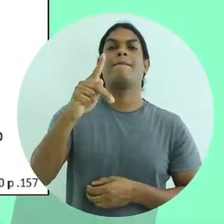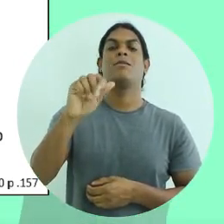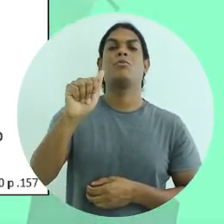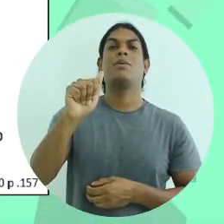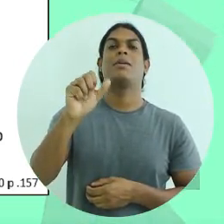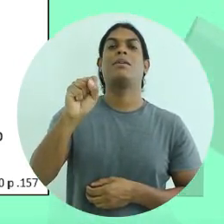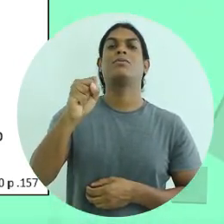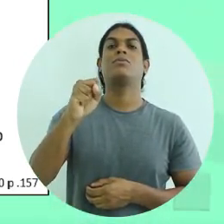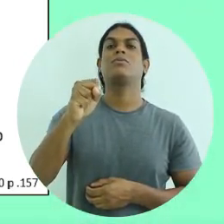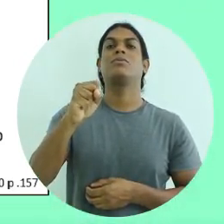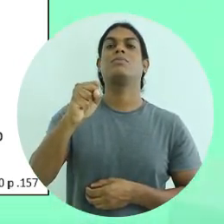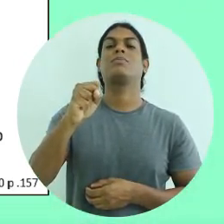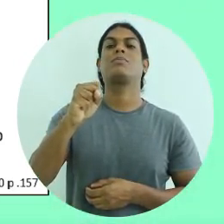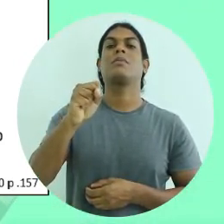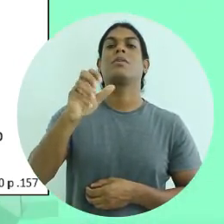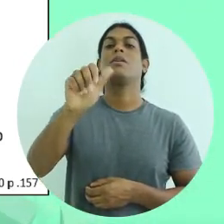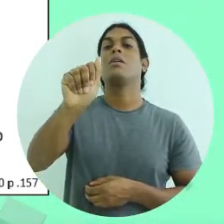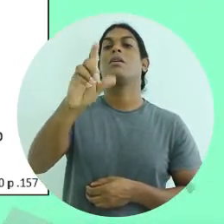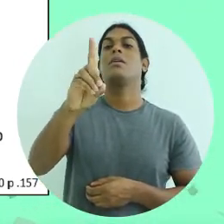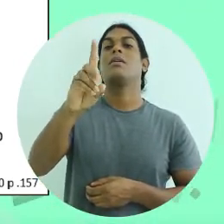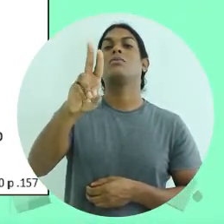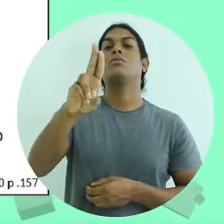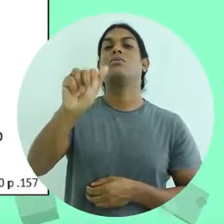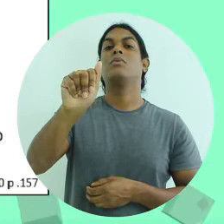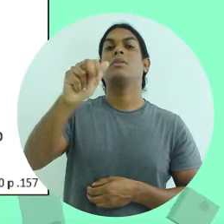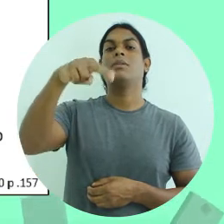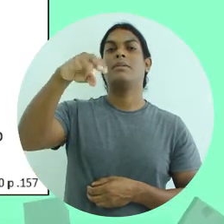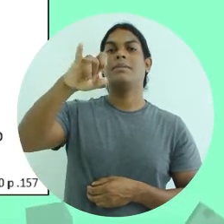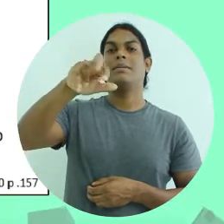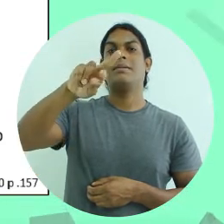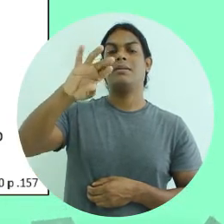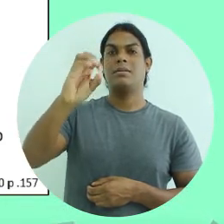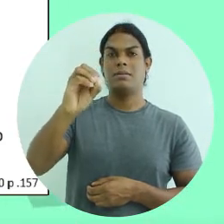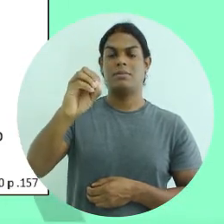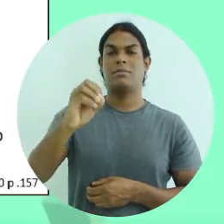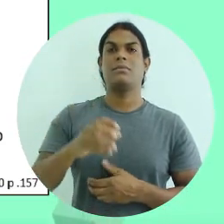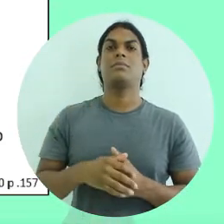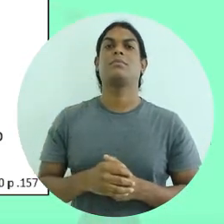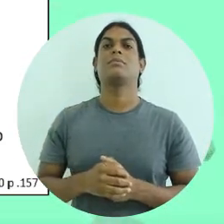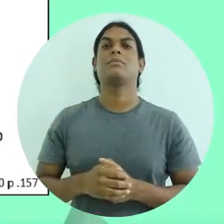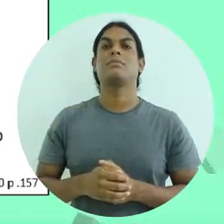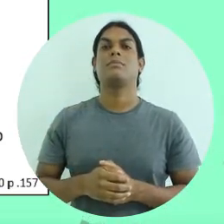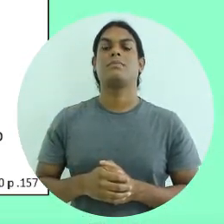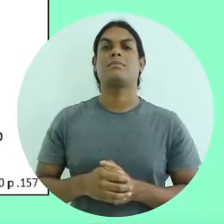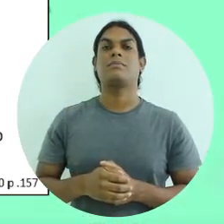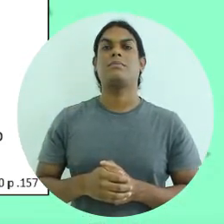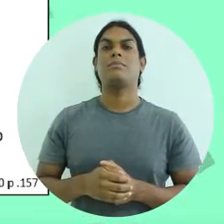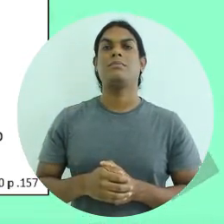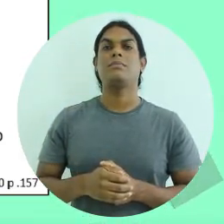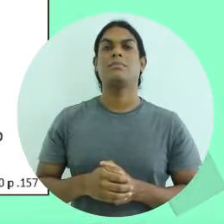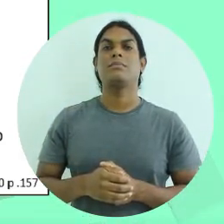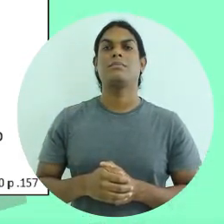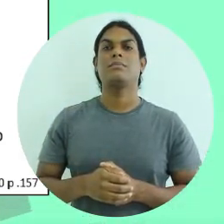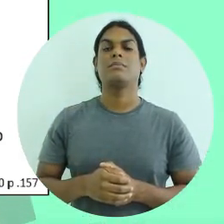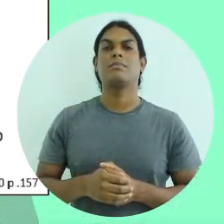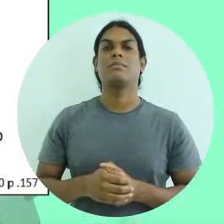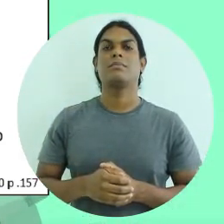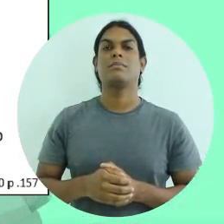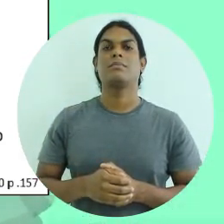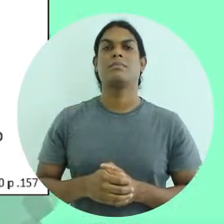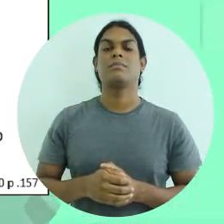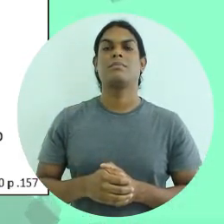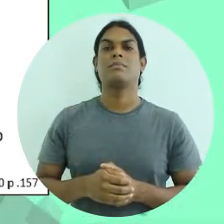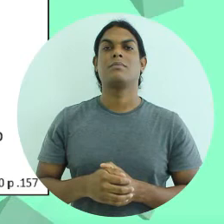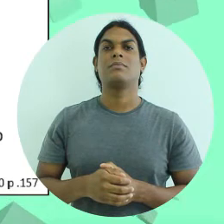que liberou o pagamento, o importador recebe essa documentação, faz o despacho aduaneiro